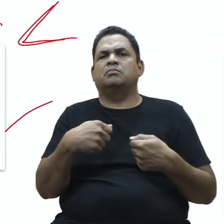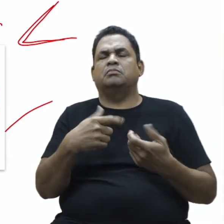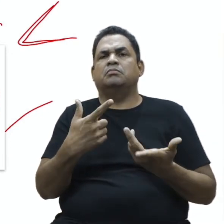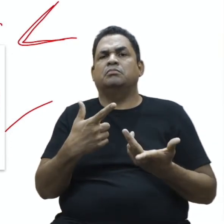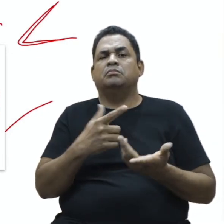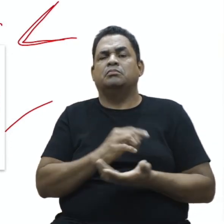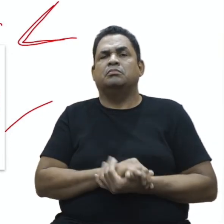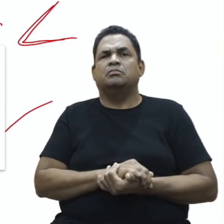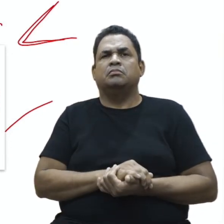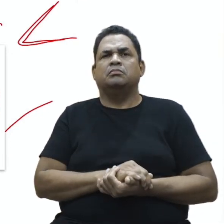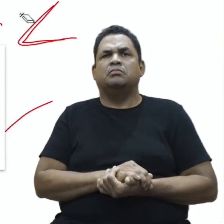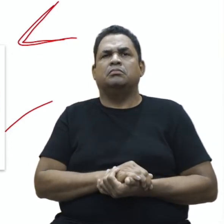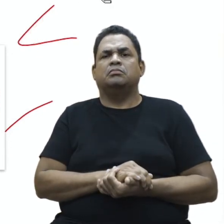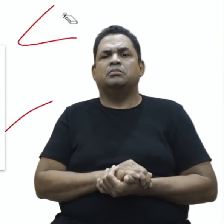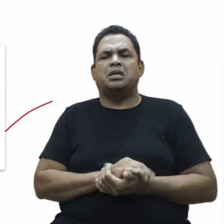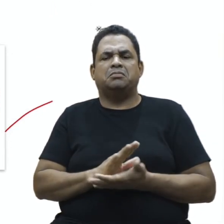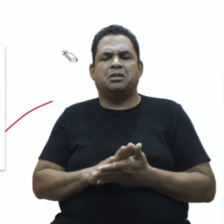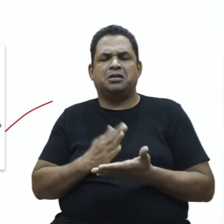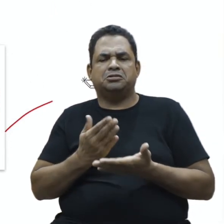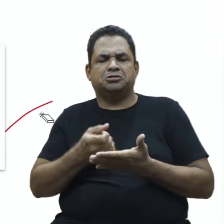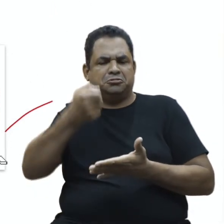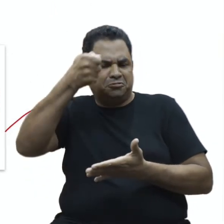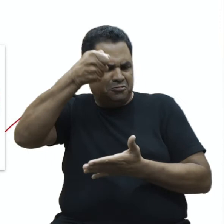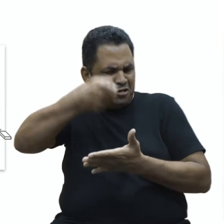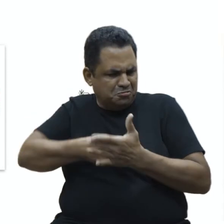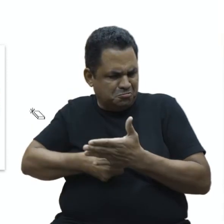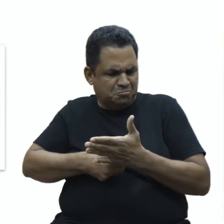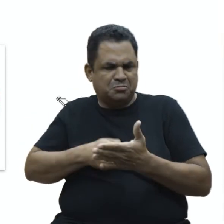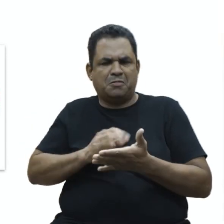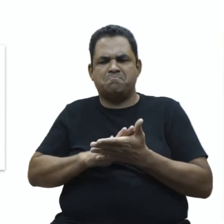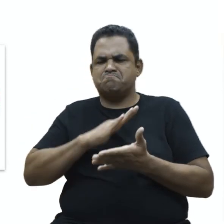isso aí de ditadura, né?